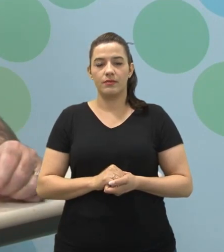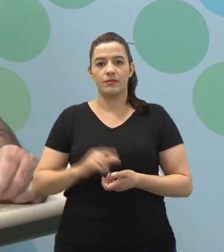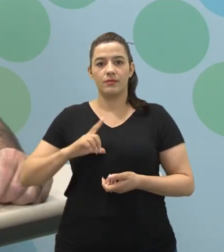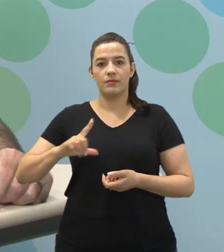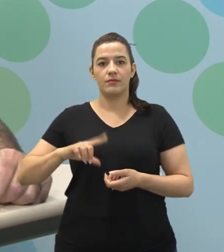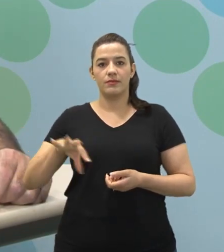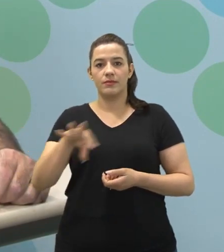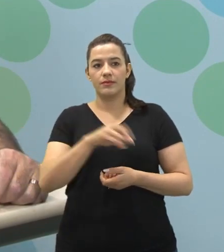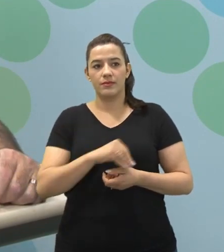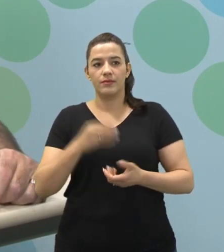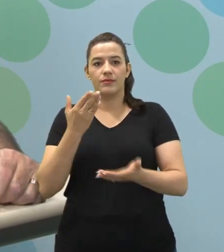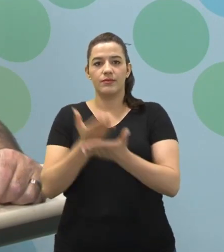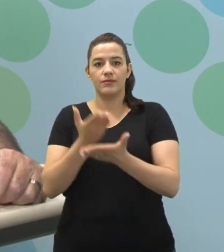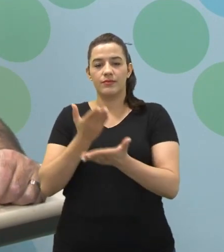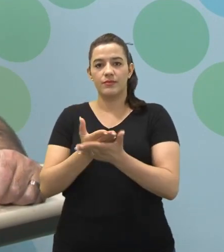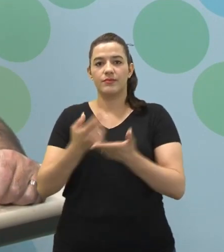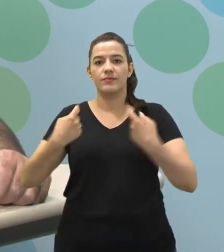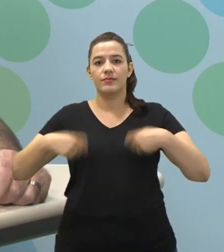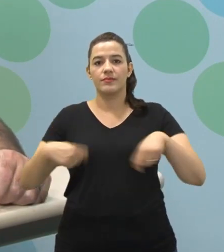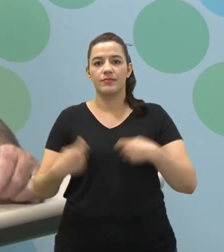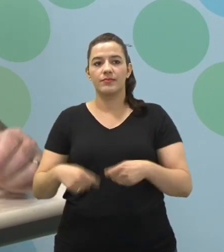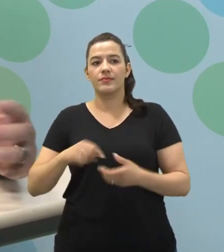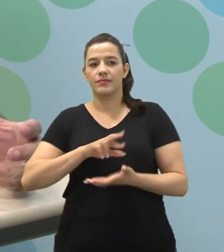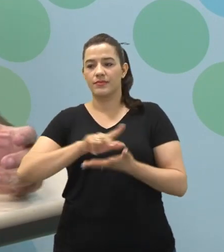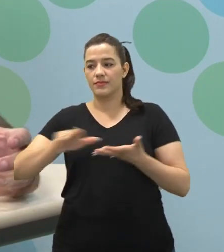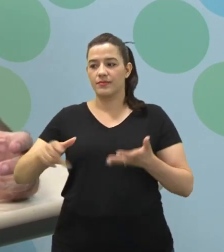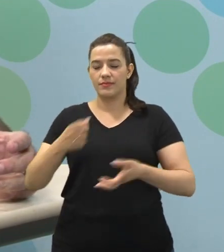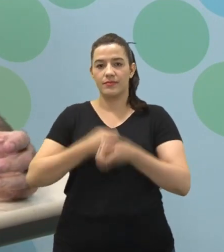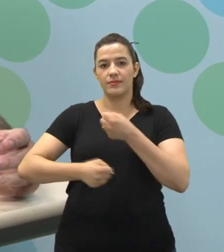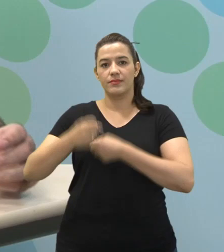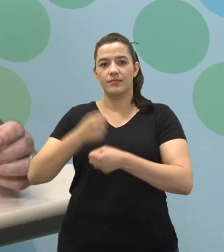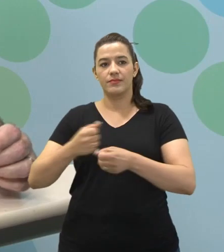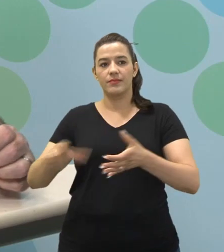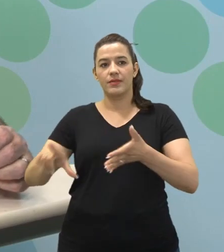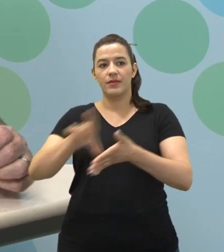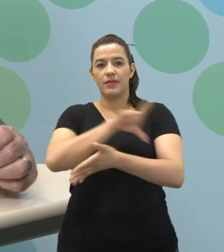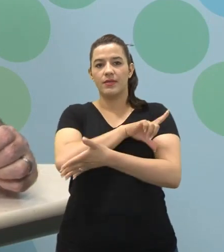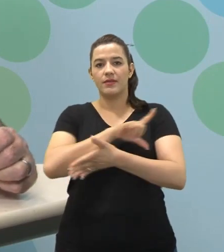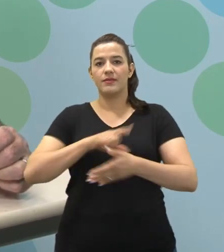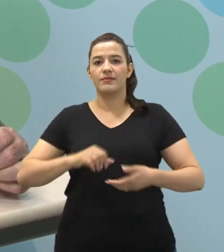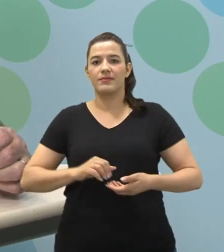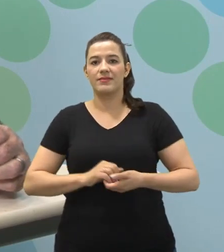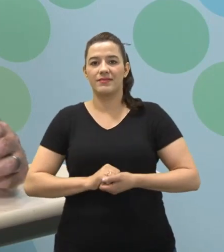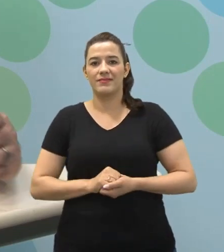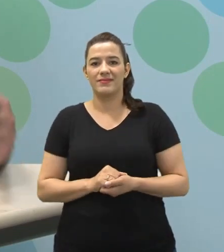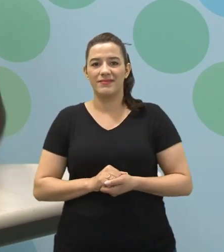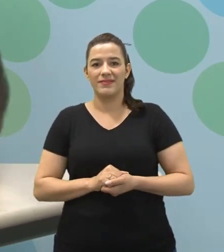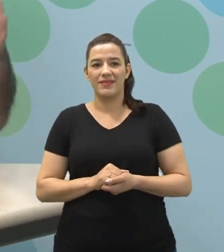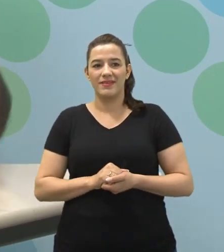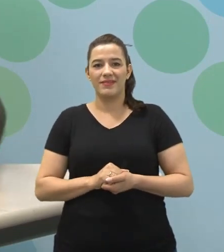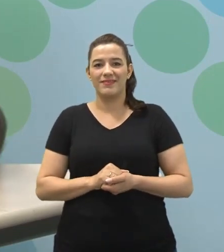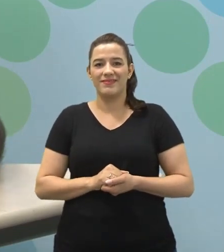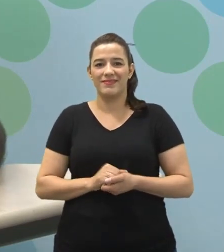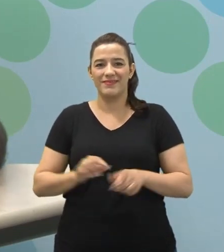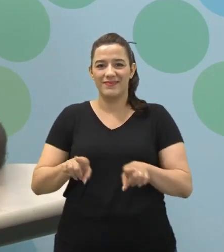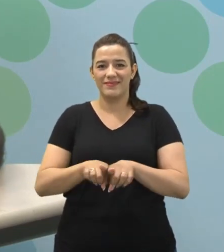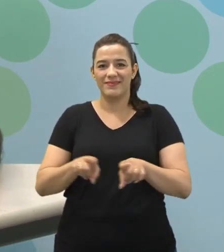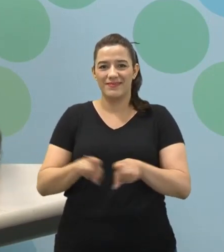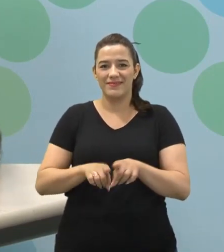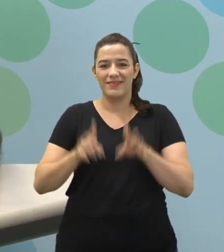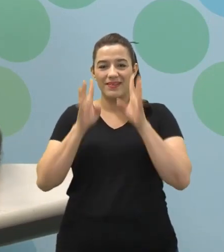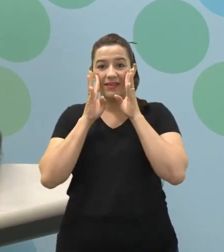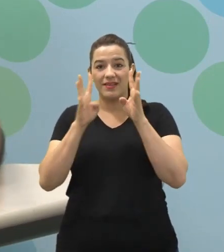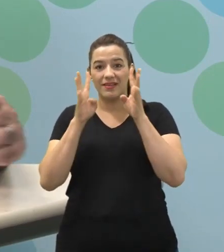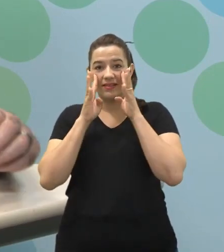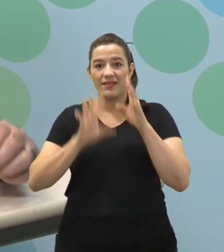conhecimento que o estudante deve trazer ainda desde anos anteriores a observação da resolução da atividade né a atenção